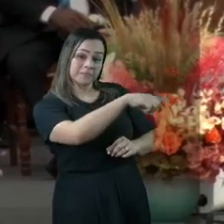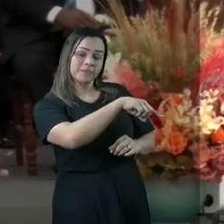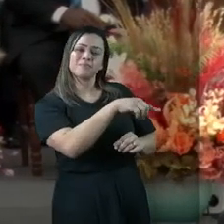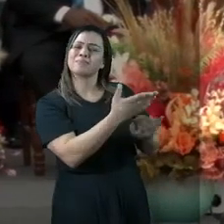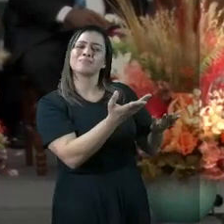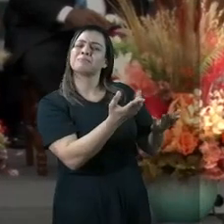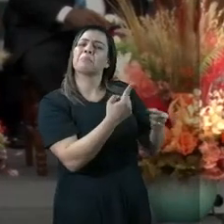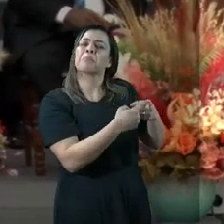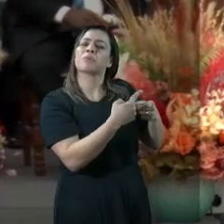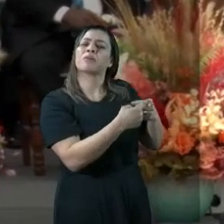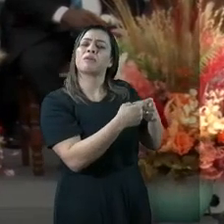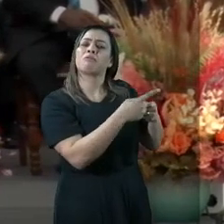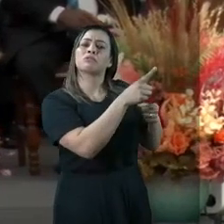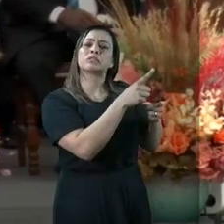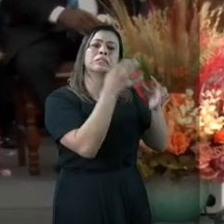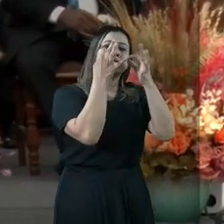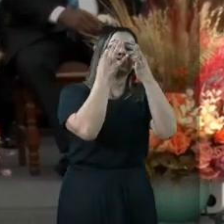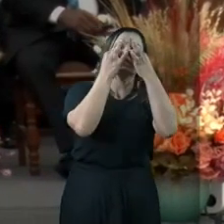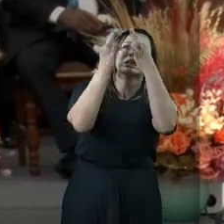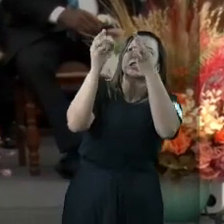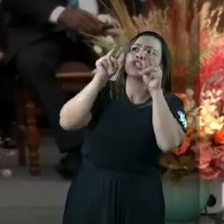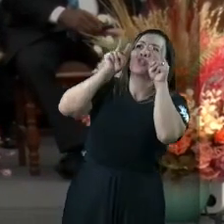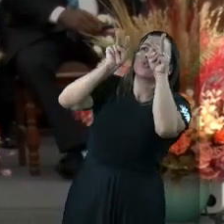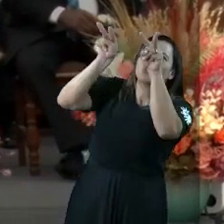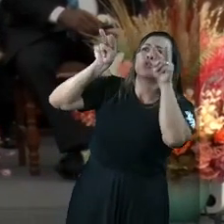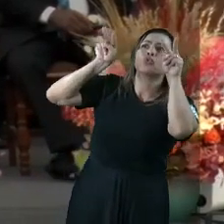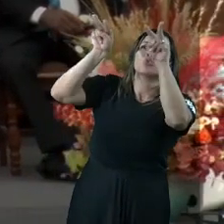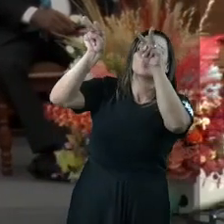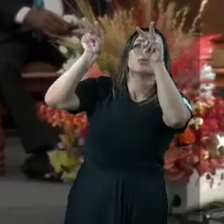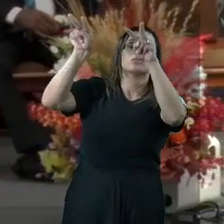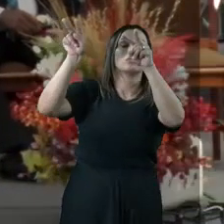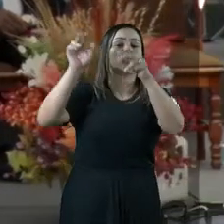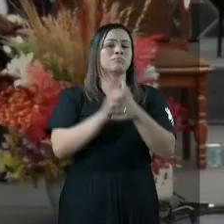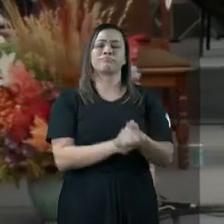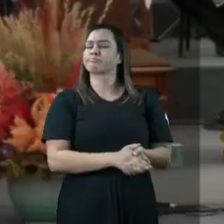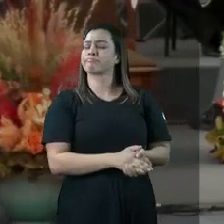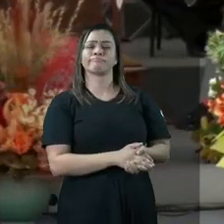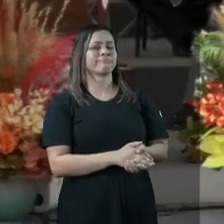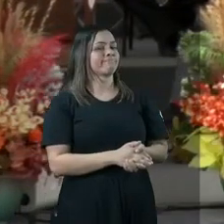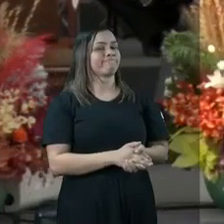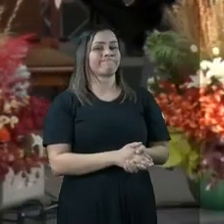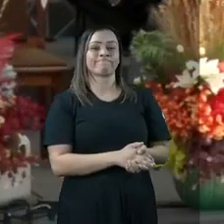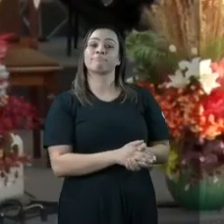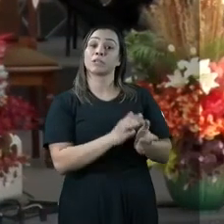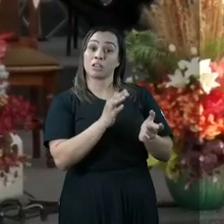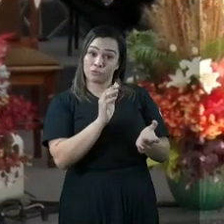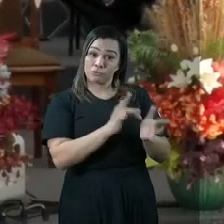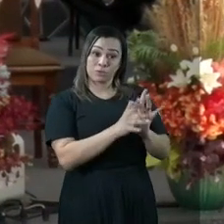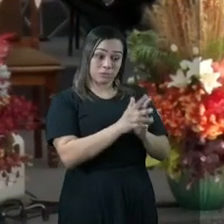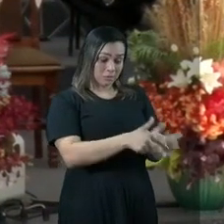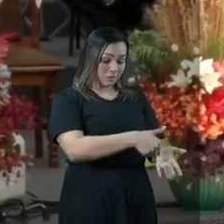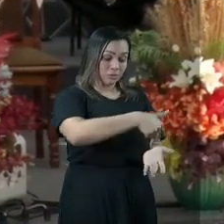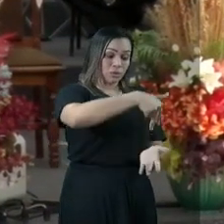por que é que vocês estão com os olhos fitos nas alturas? Se esse mesmo que foi tirado dentre vós e ocultado